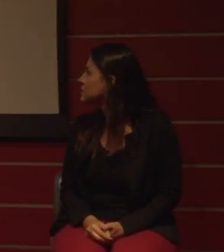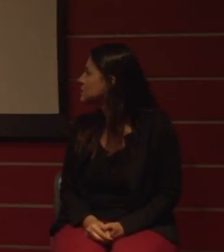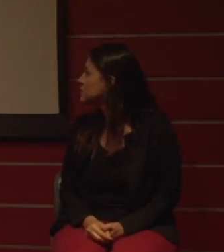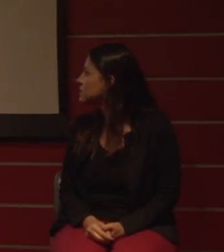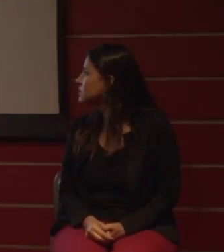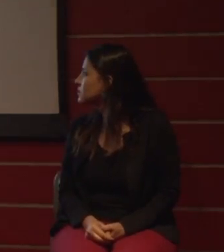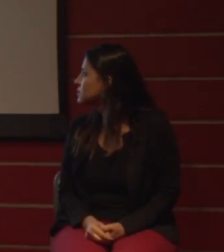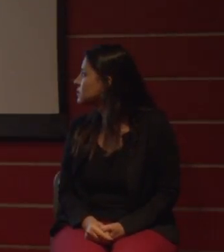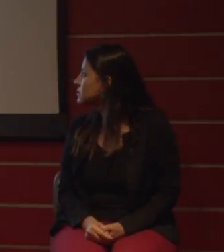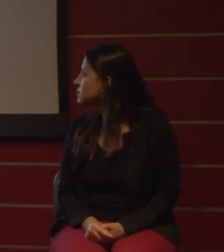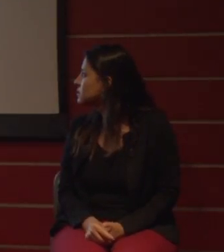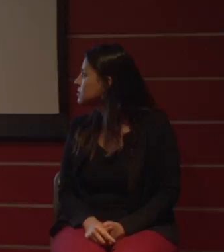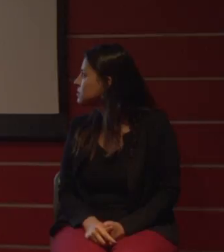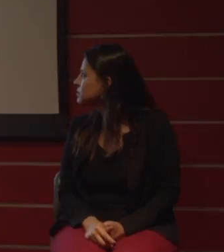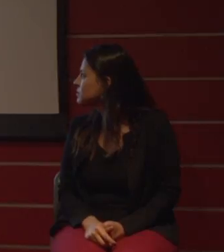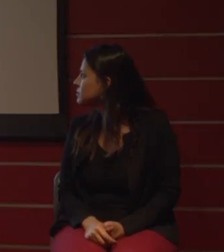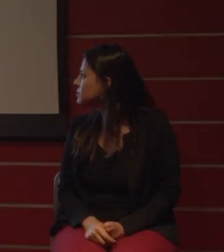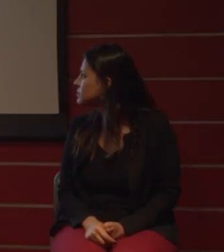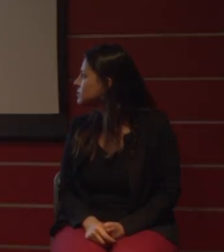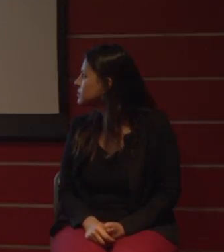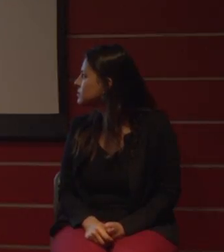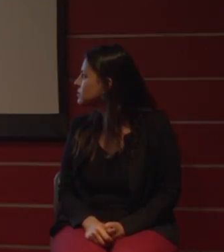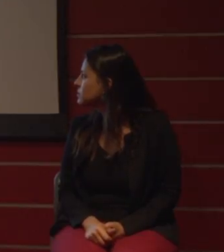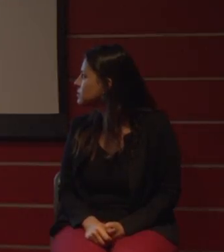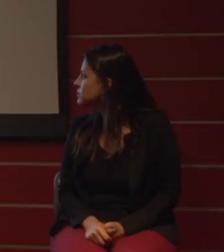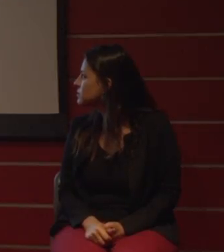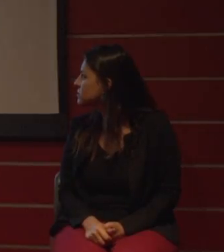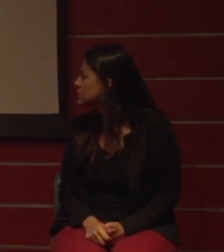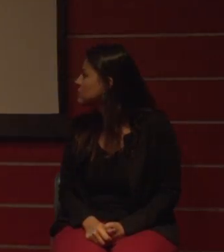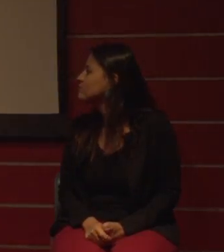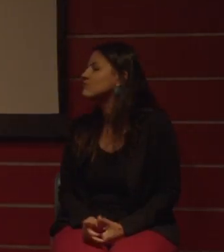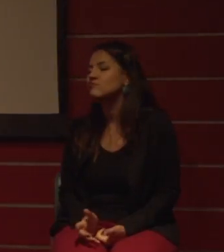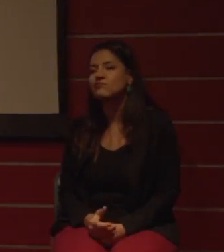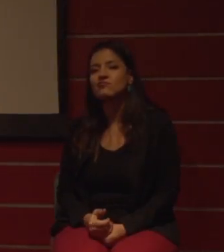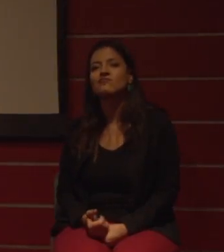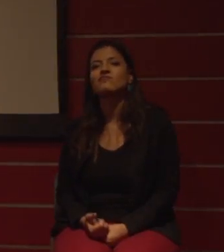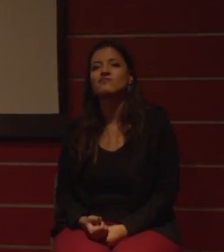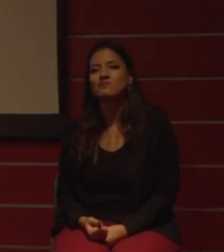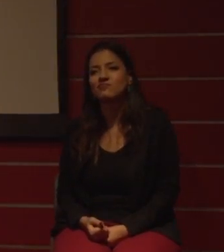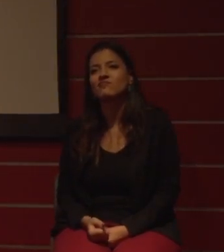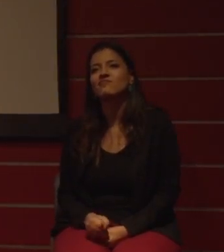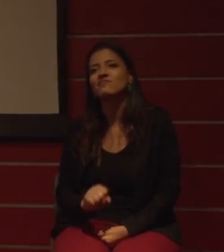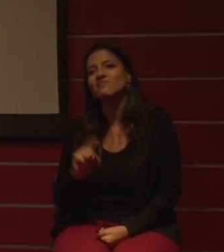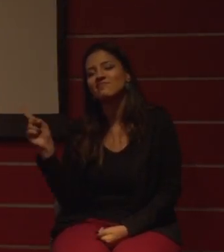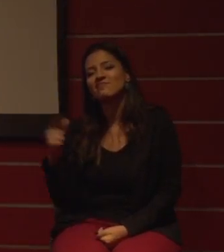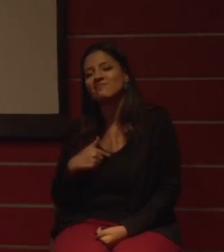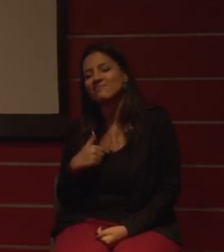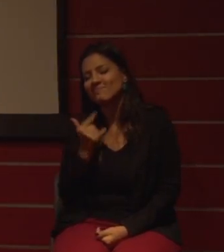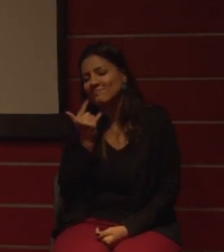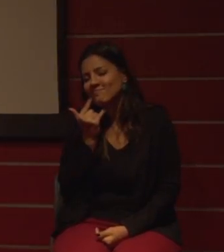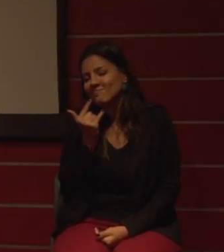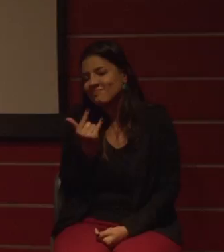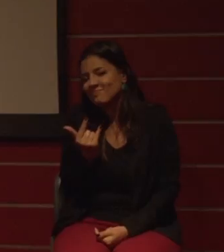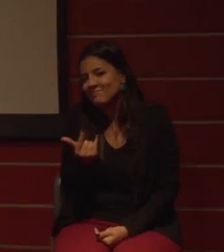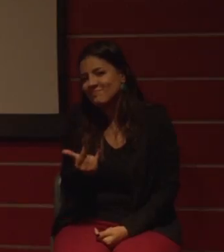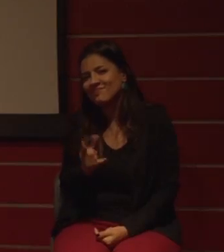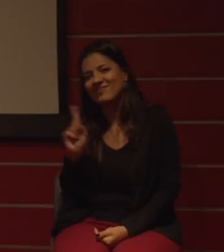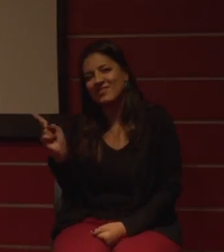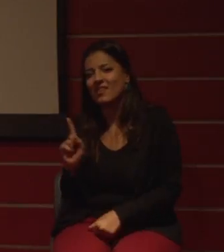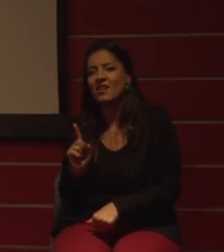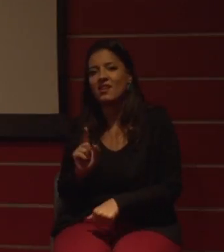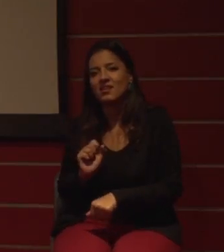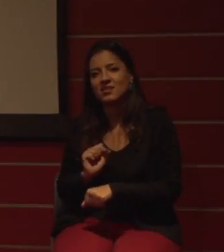músic eh esse aqui né que eu tô apaixonada por